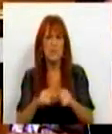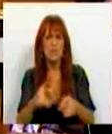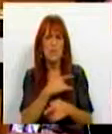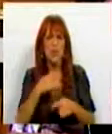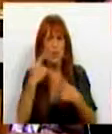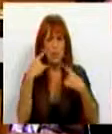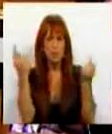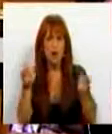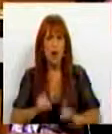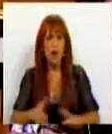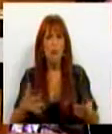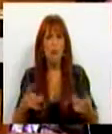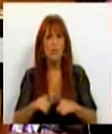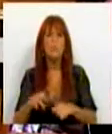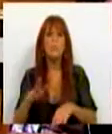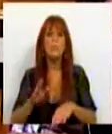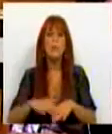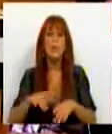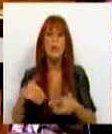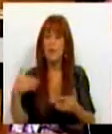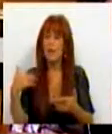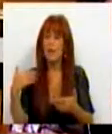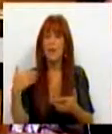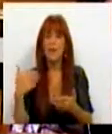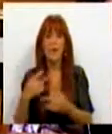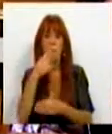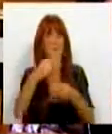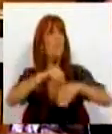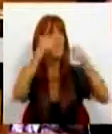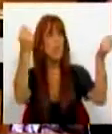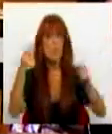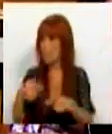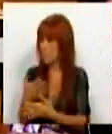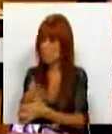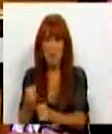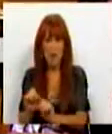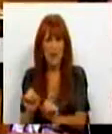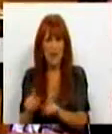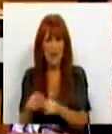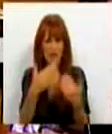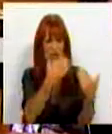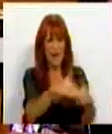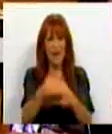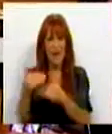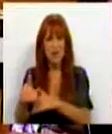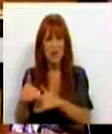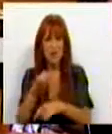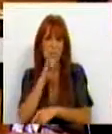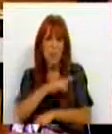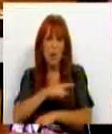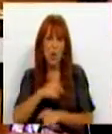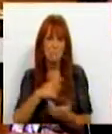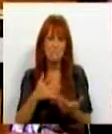pública, tanto mais quanto até há fumo sem combustão. Portanto, estas restrições